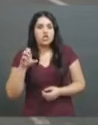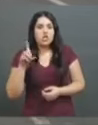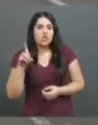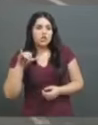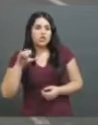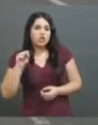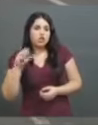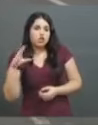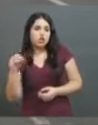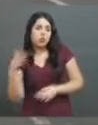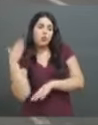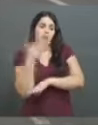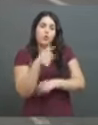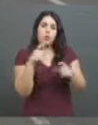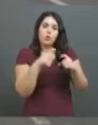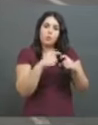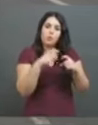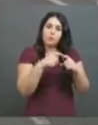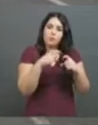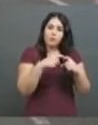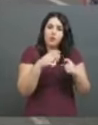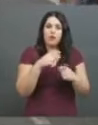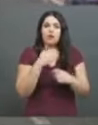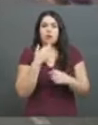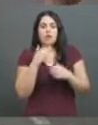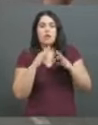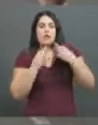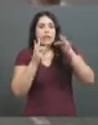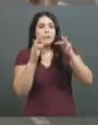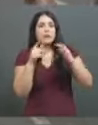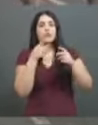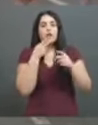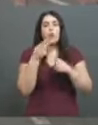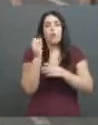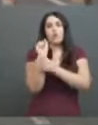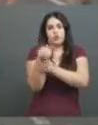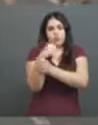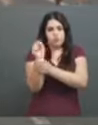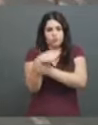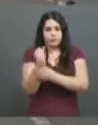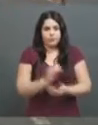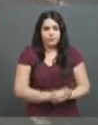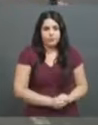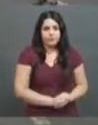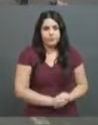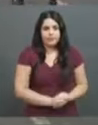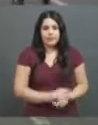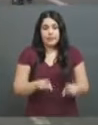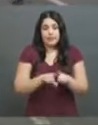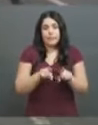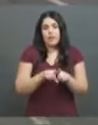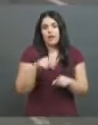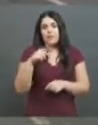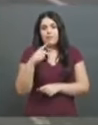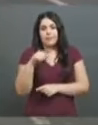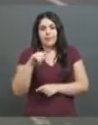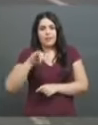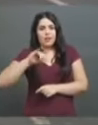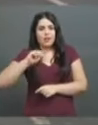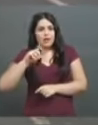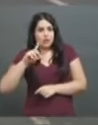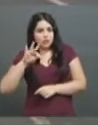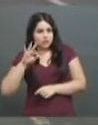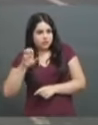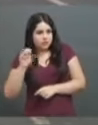no médico, né, para fazer tratamento, e me recomendou fisioterapia e pilates. A partir